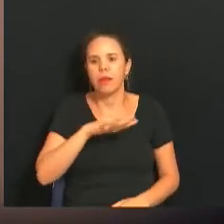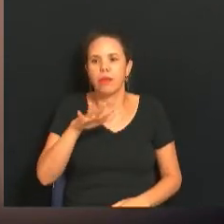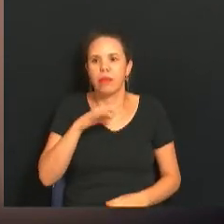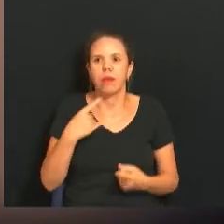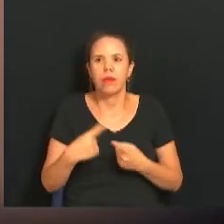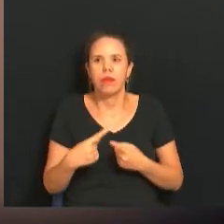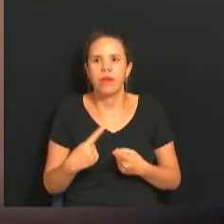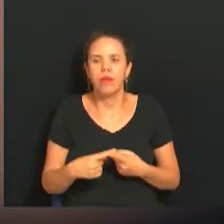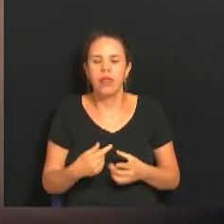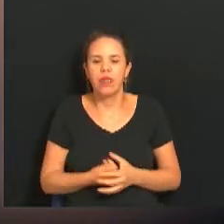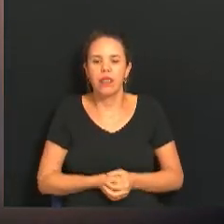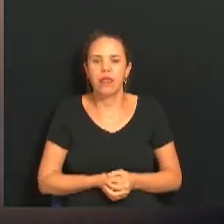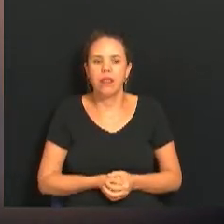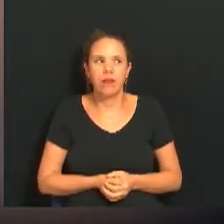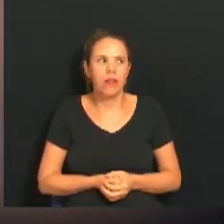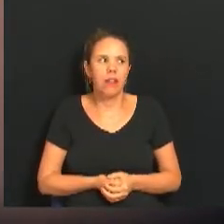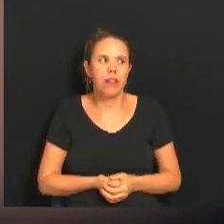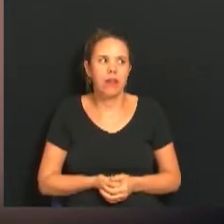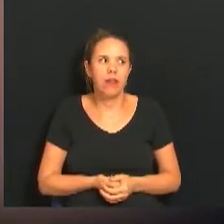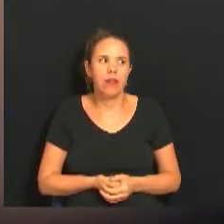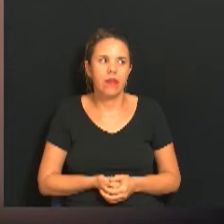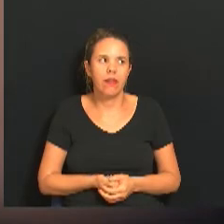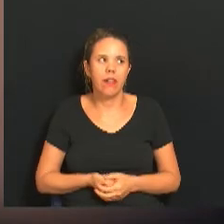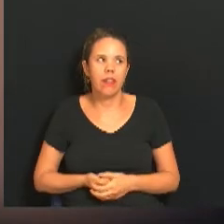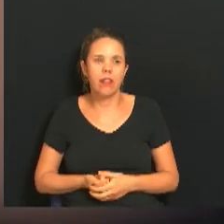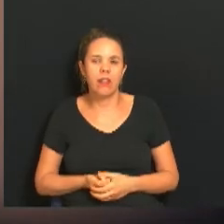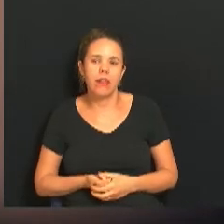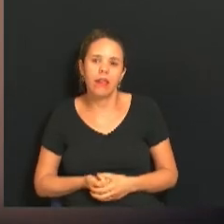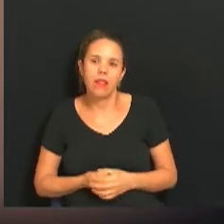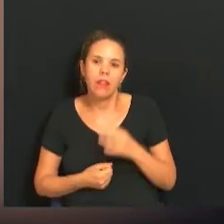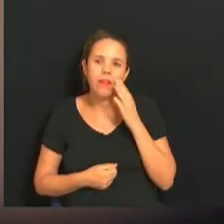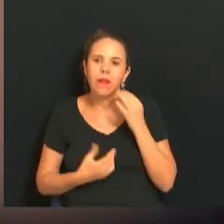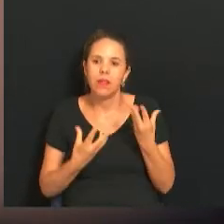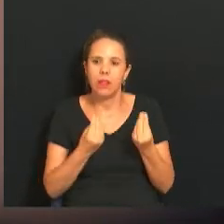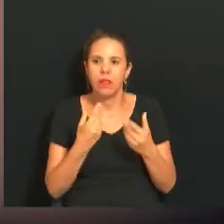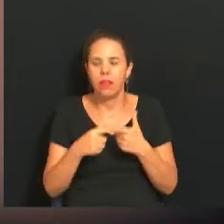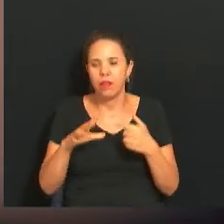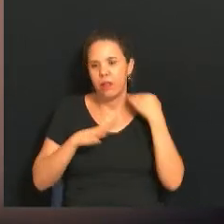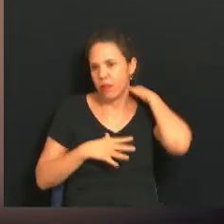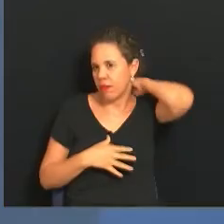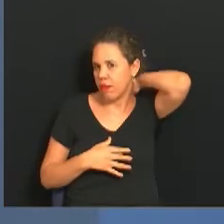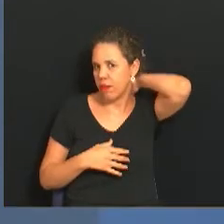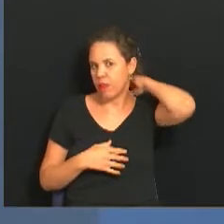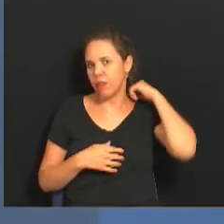a questão da criminalidade está aumentando e muito na nossa cidade.